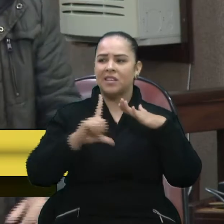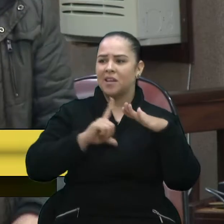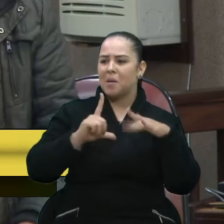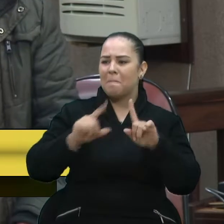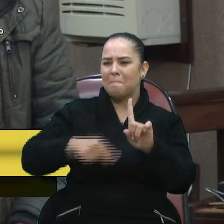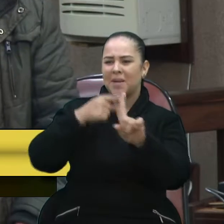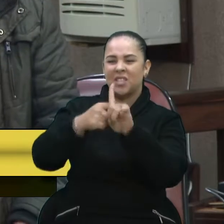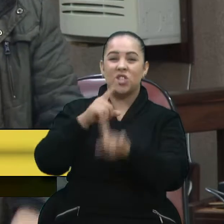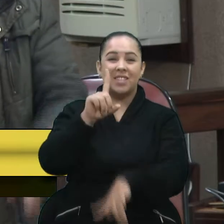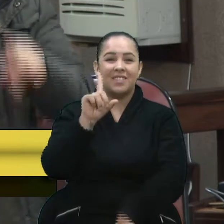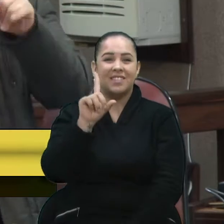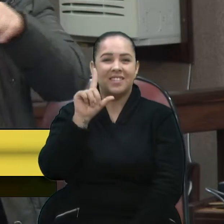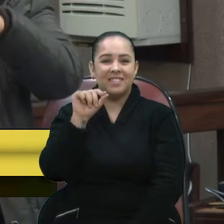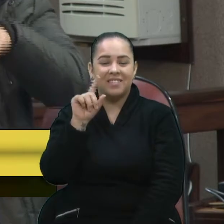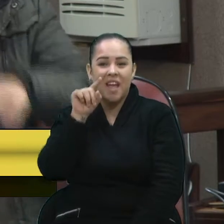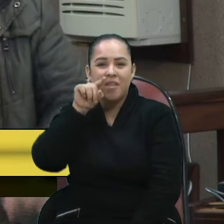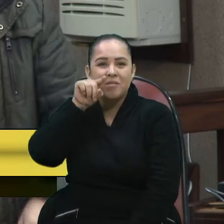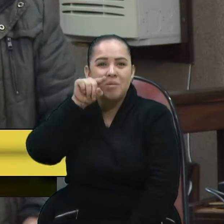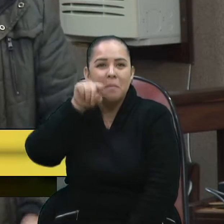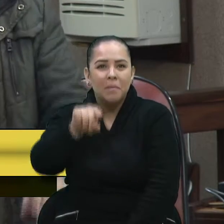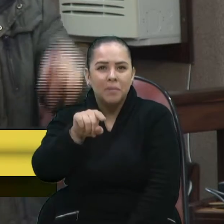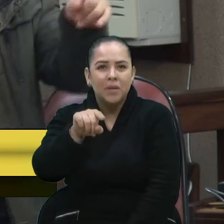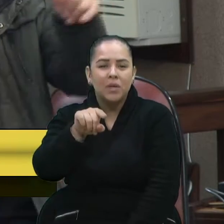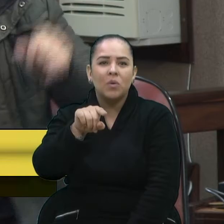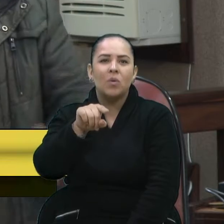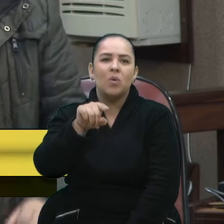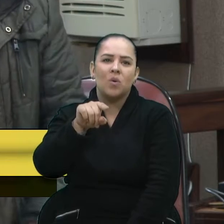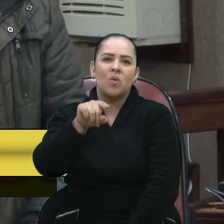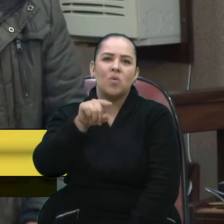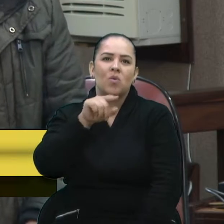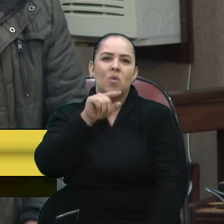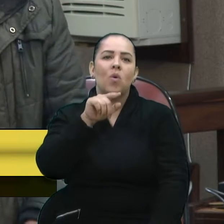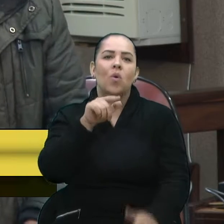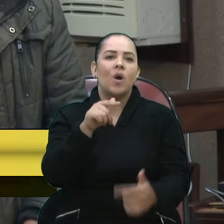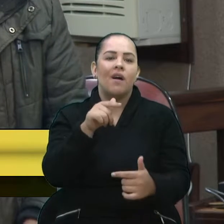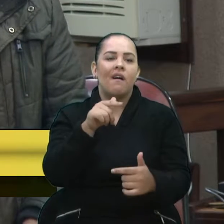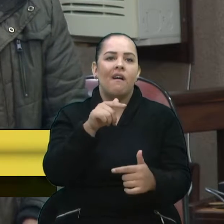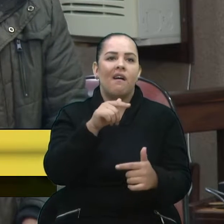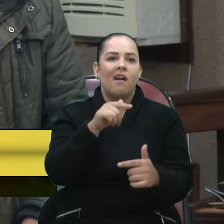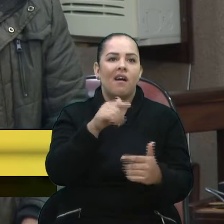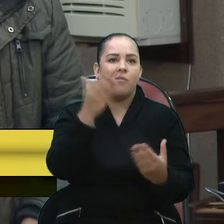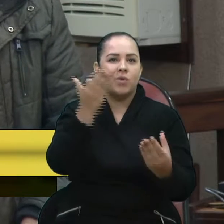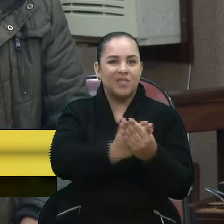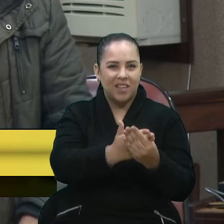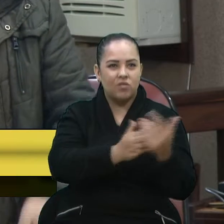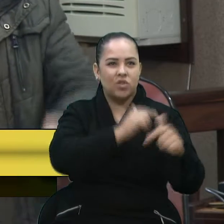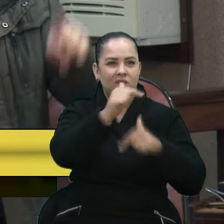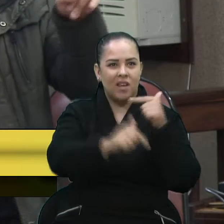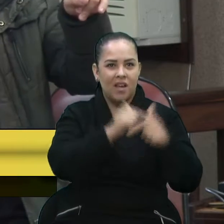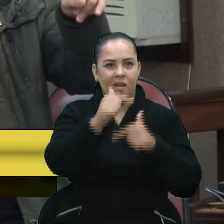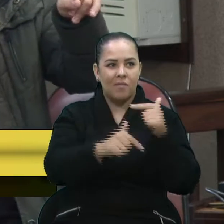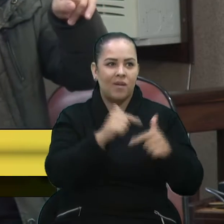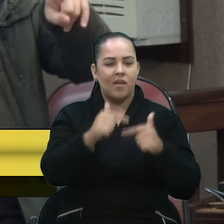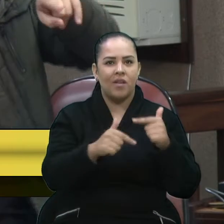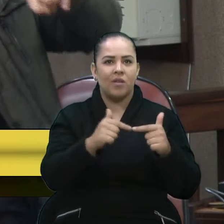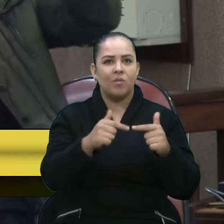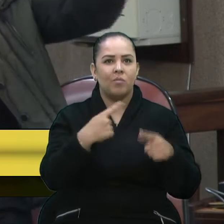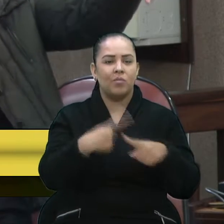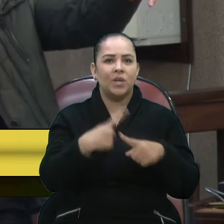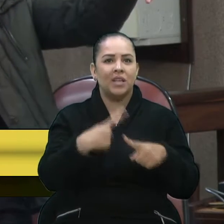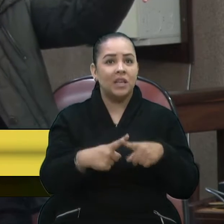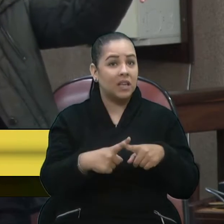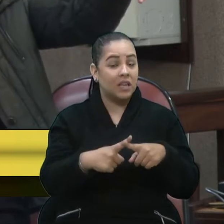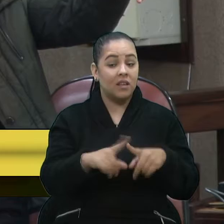trabalhistas tem no Estado do Rio Grande do Sul, que não paga as coitadas da higienização. Tá? E aí o que o cara faz? Ele abre